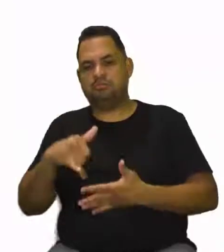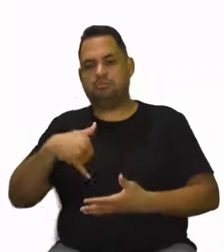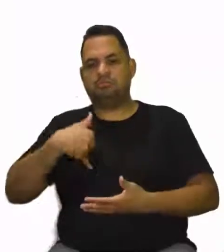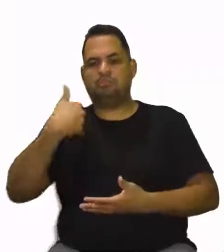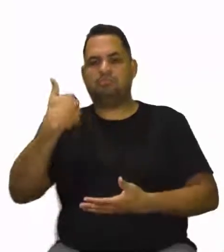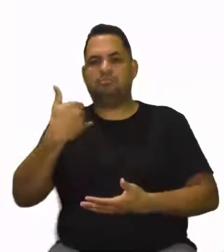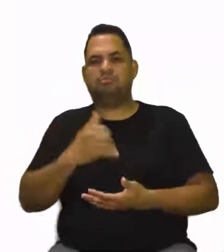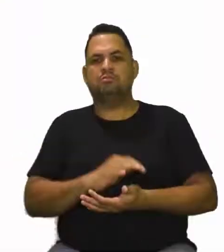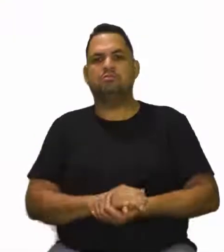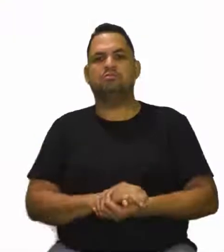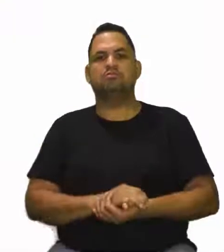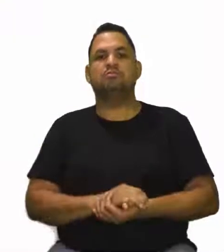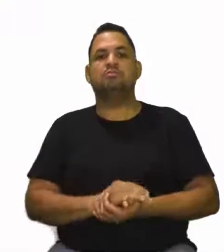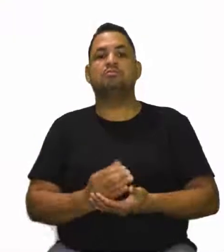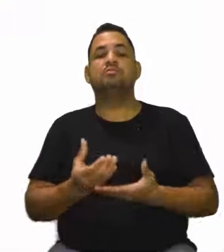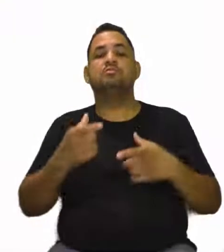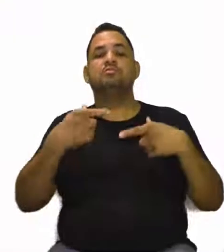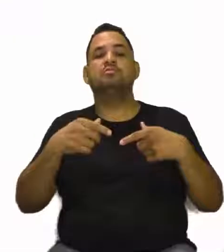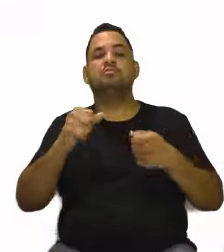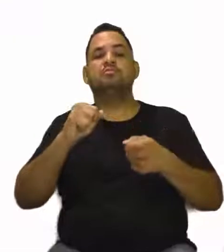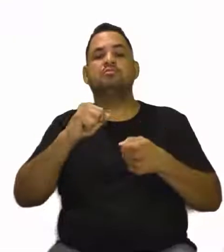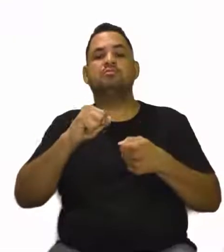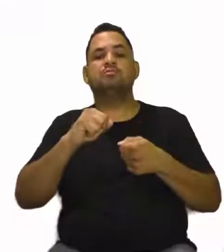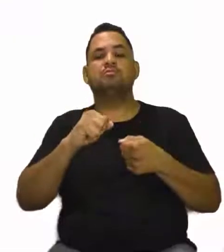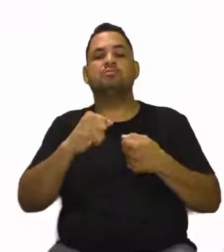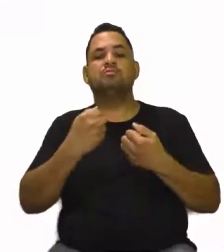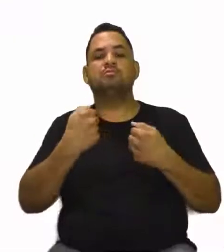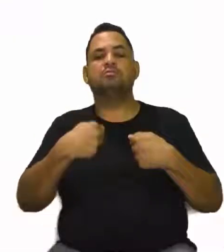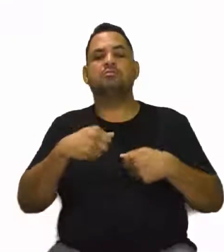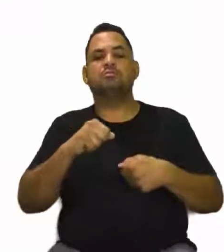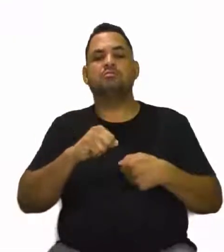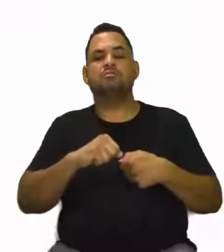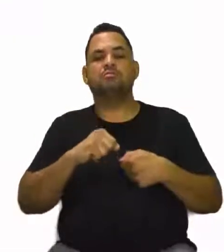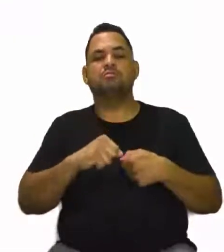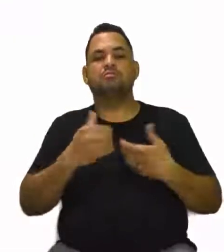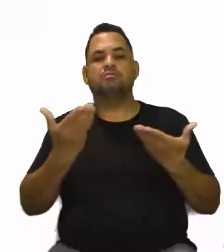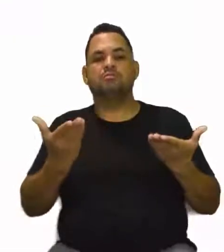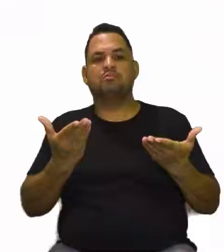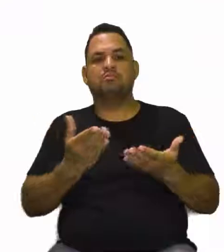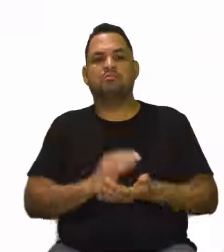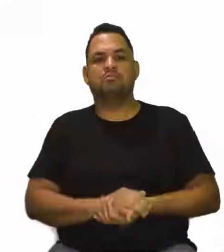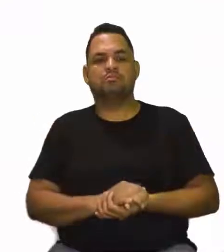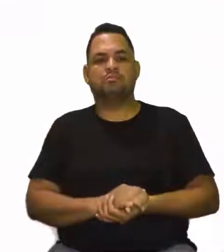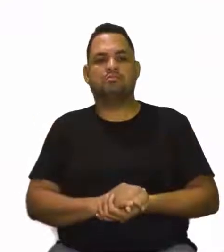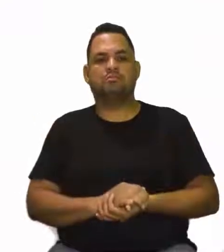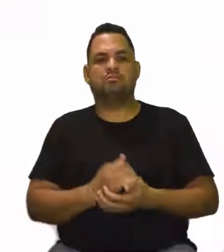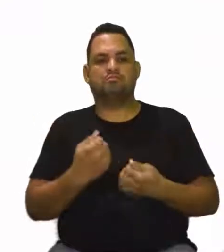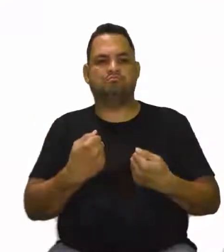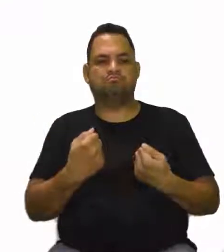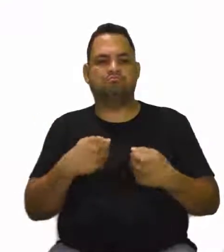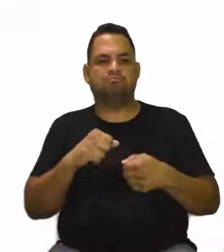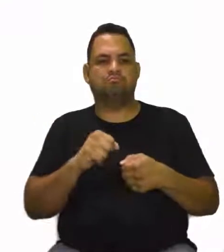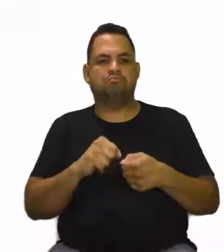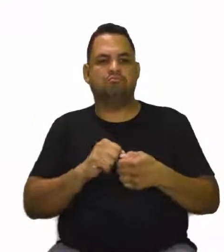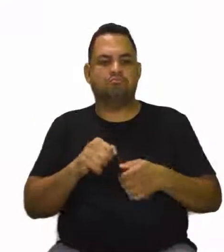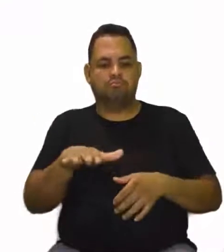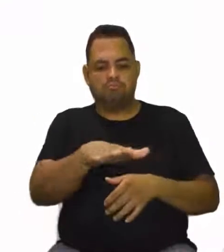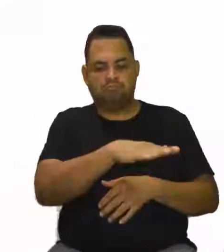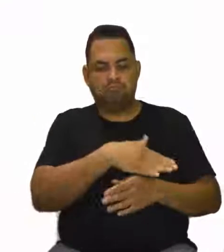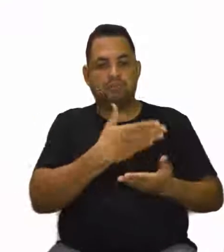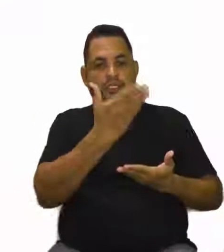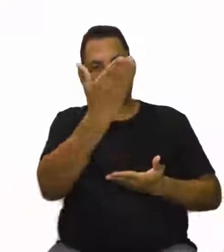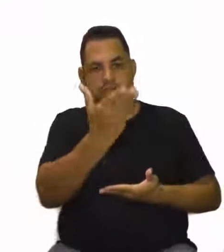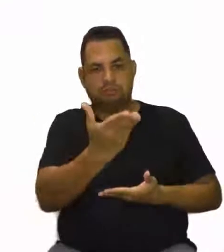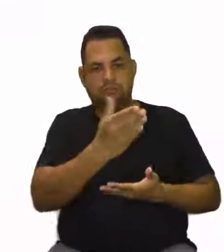seguir. Aonde que eu posso fazer isso, professora? Me interessei. Você pode fazer no espaço